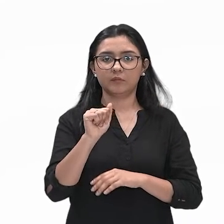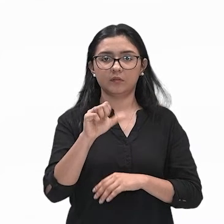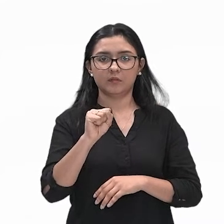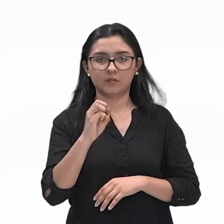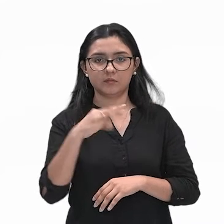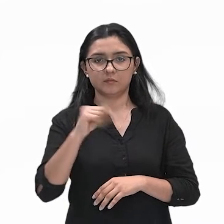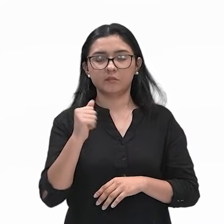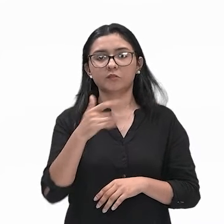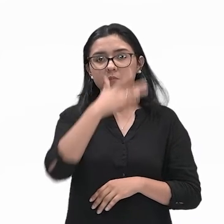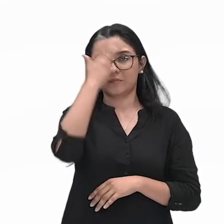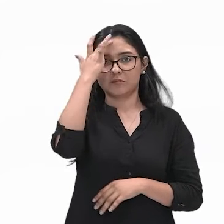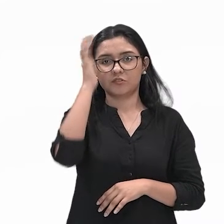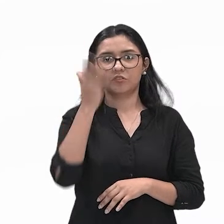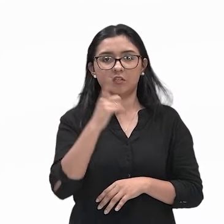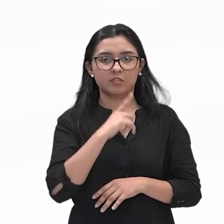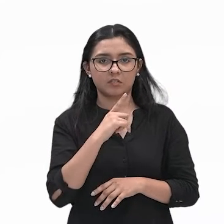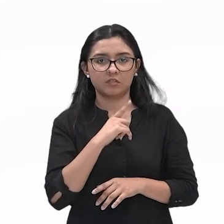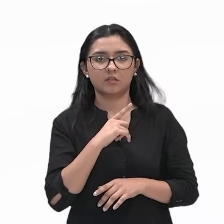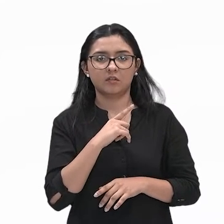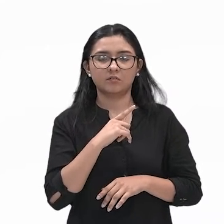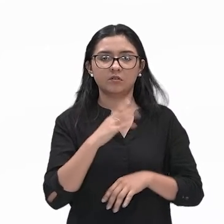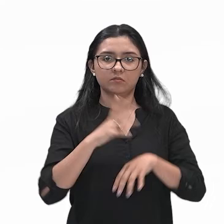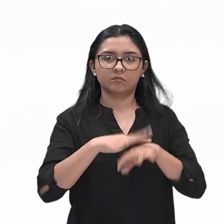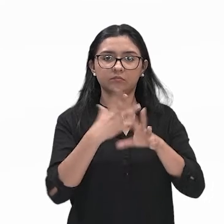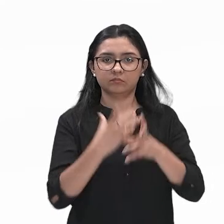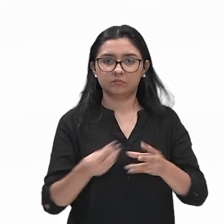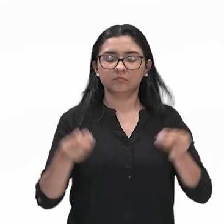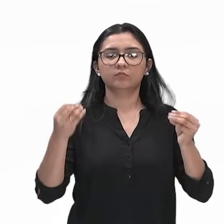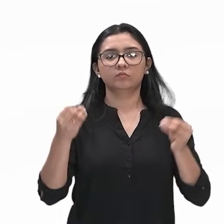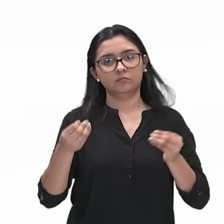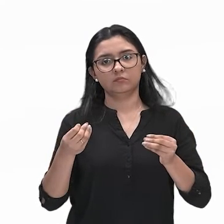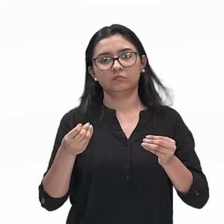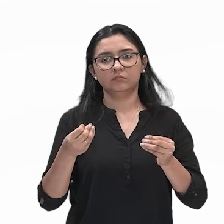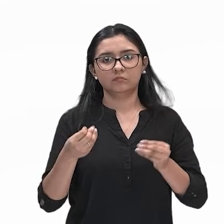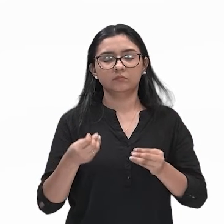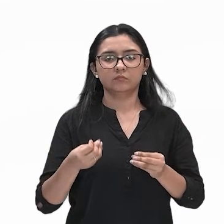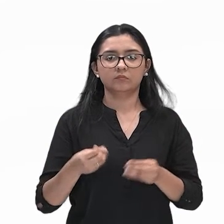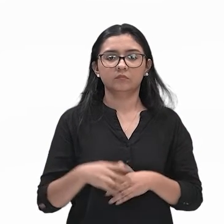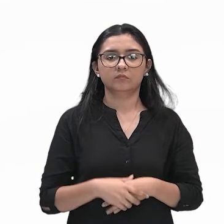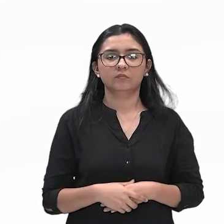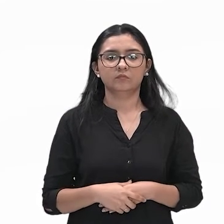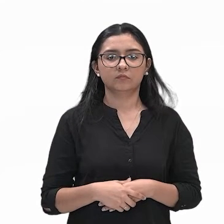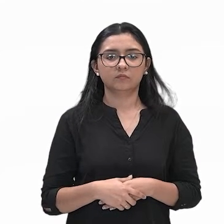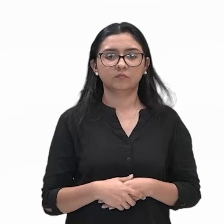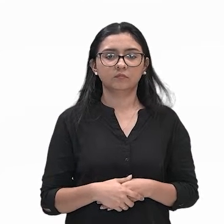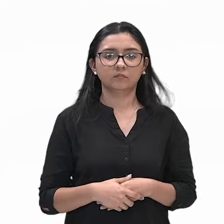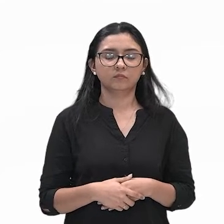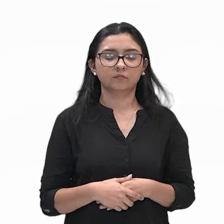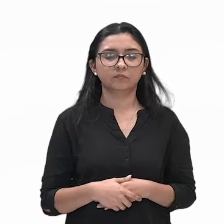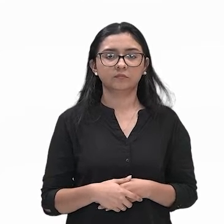já adquiriram imunidade, né? Pessoas que já possuem essa imunidade